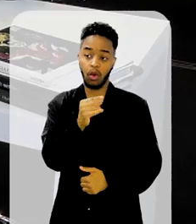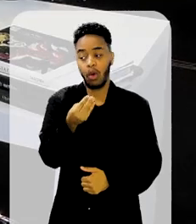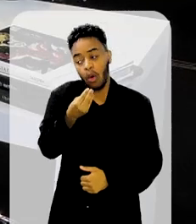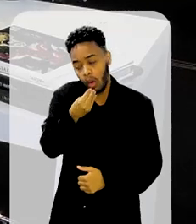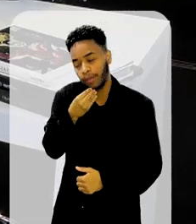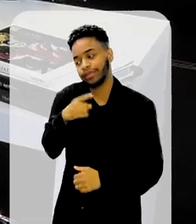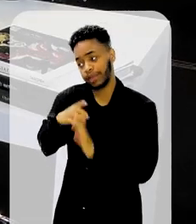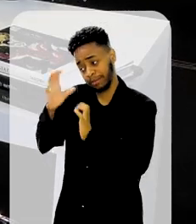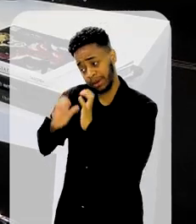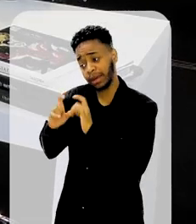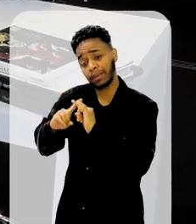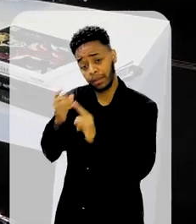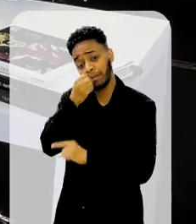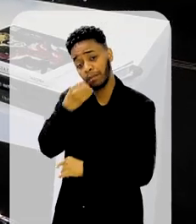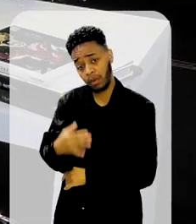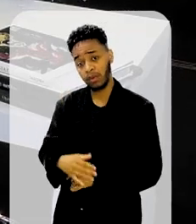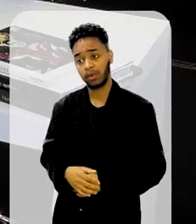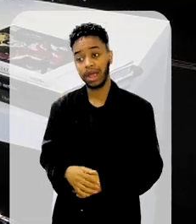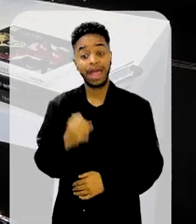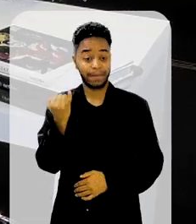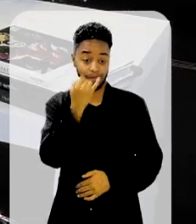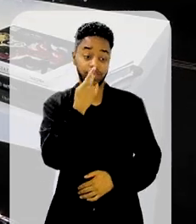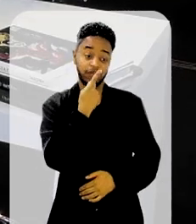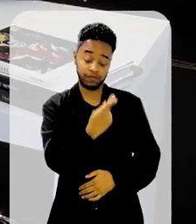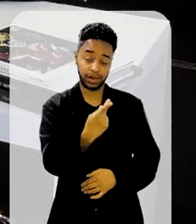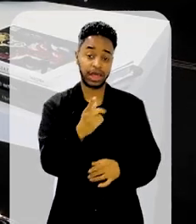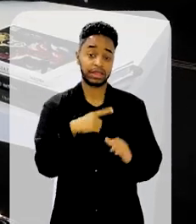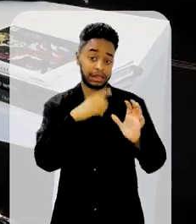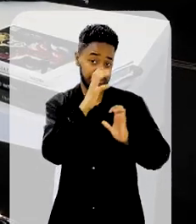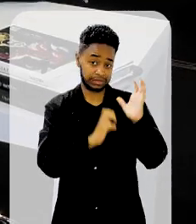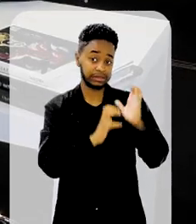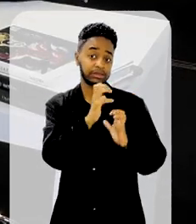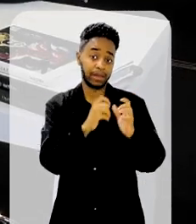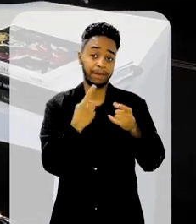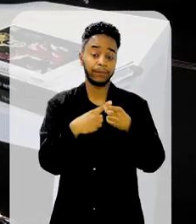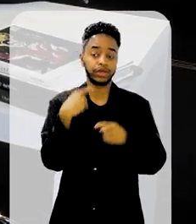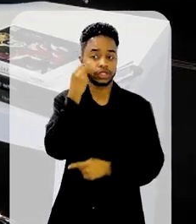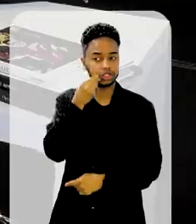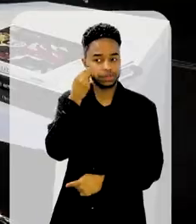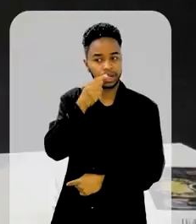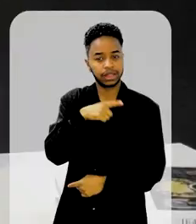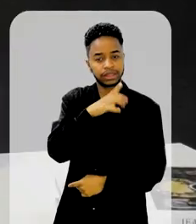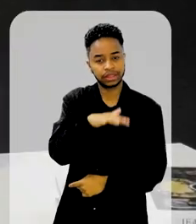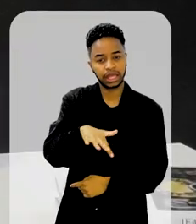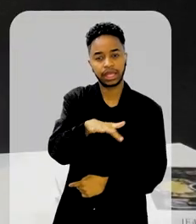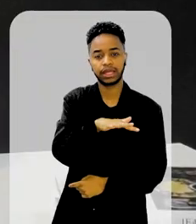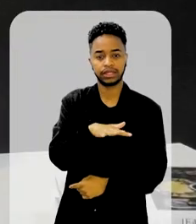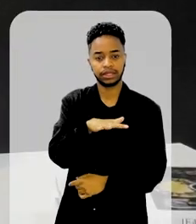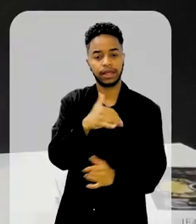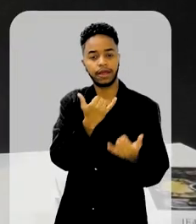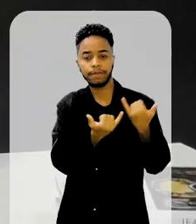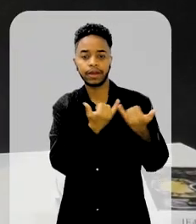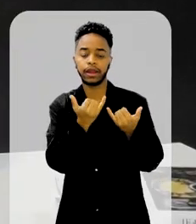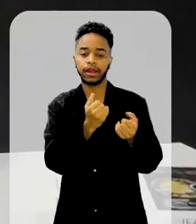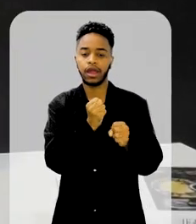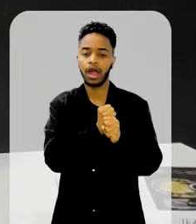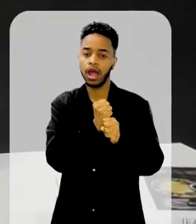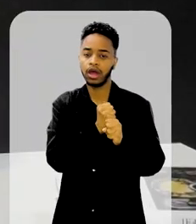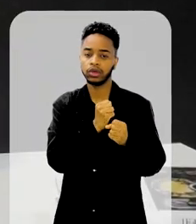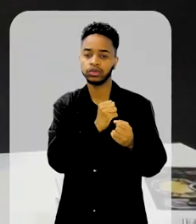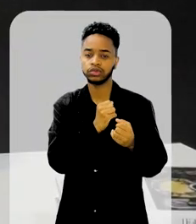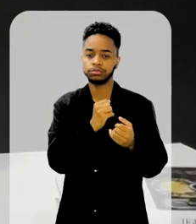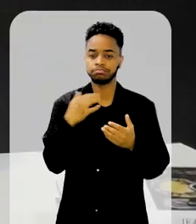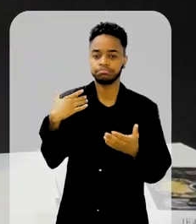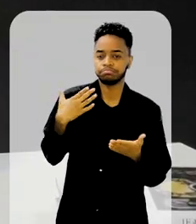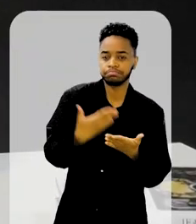a briga tem é claro mas é uma briga boa acho que é importante falar repito com essa experiência que a gente tem desse dessas brincadeiras todas esses anos